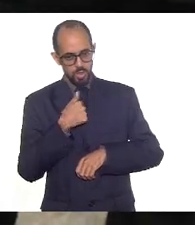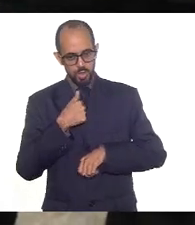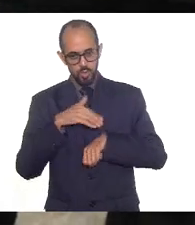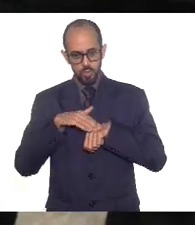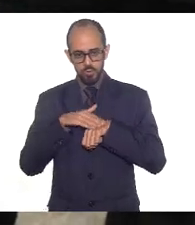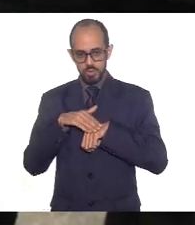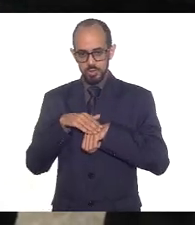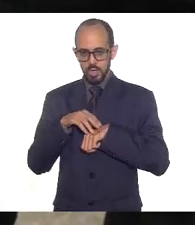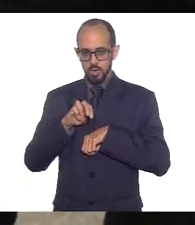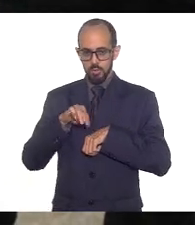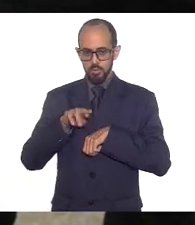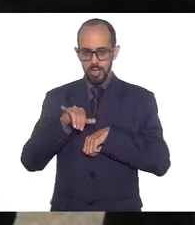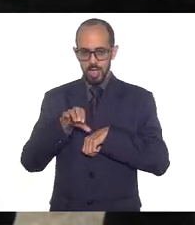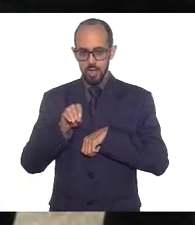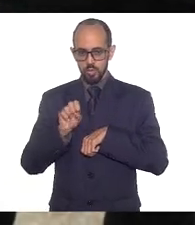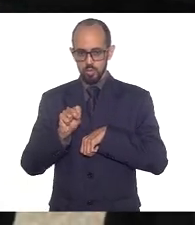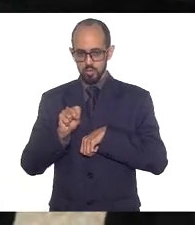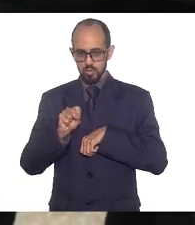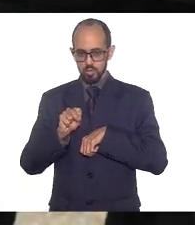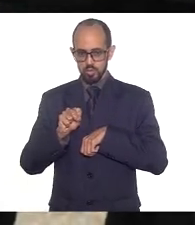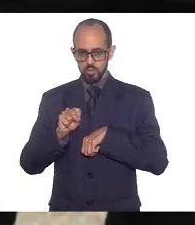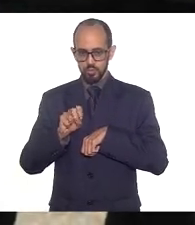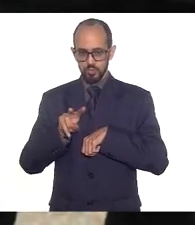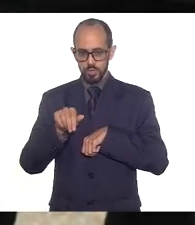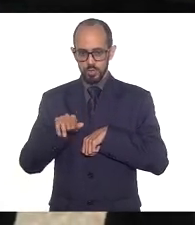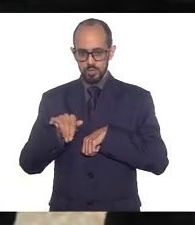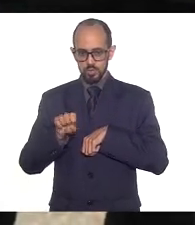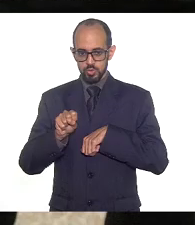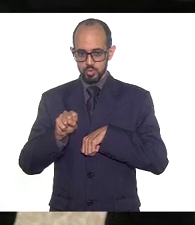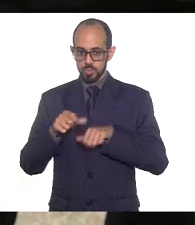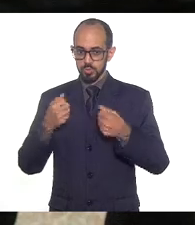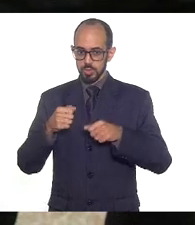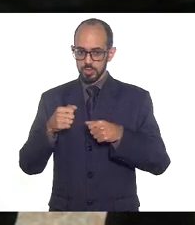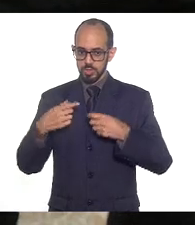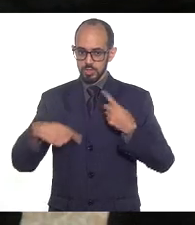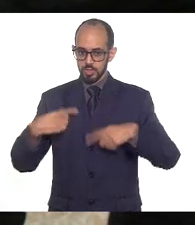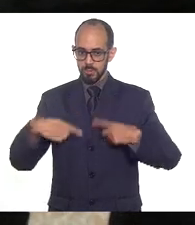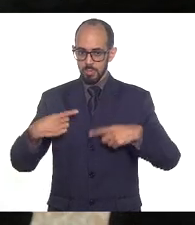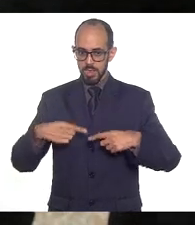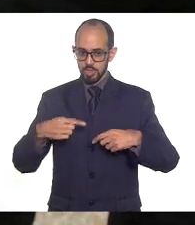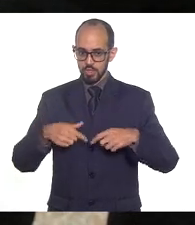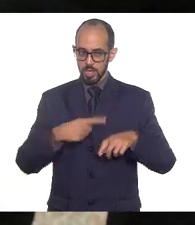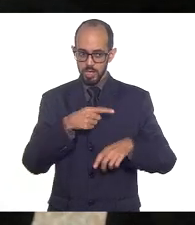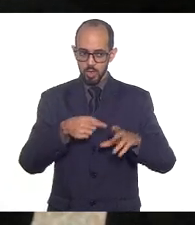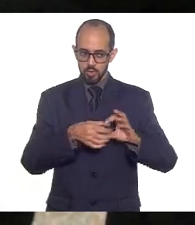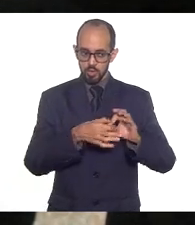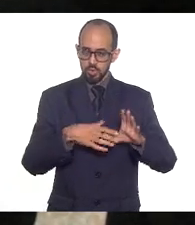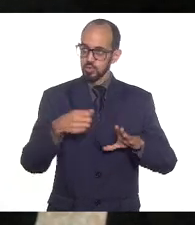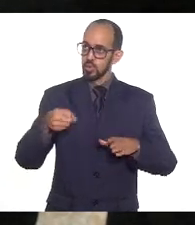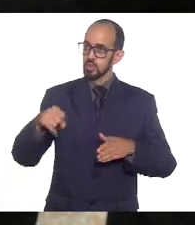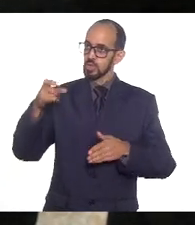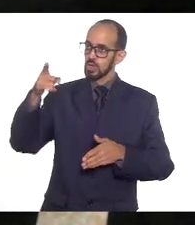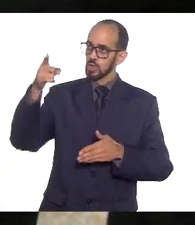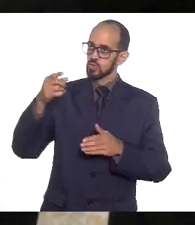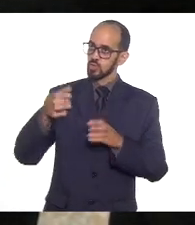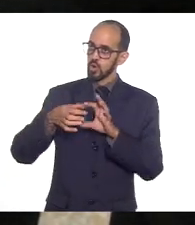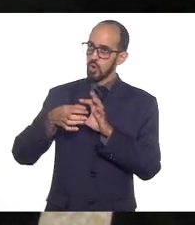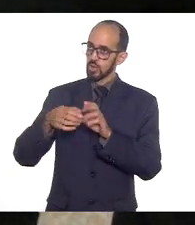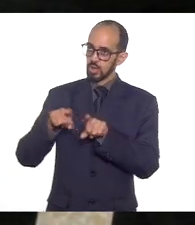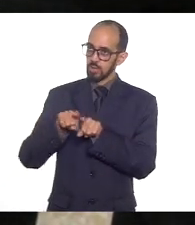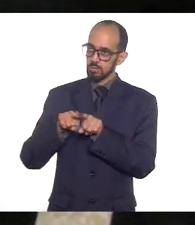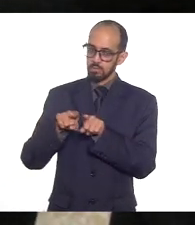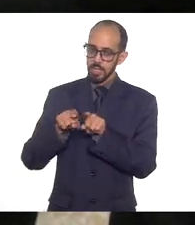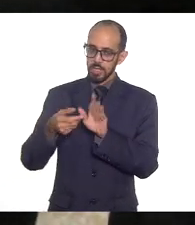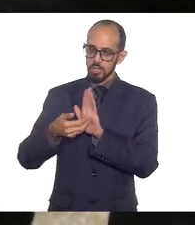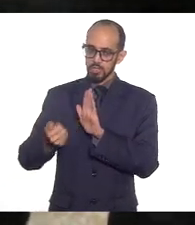o autor Deputado Marcus Vinicius Em que ano um pouco mais de estudo e debate sobre o tema Ele autorizou desde que consegui nessa vossa excelência